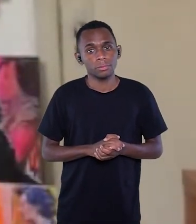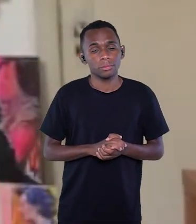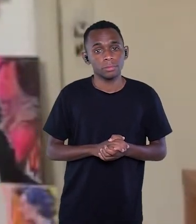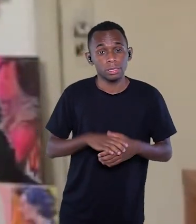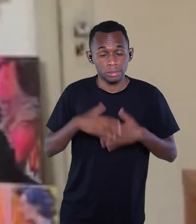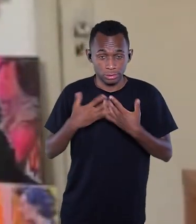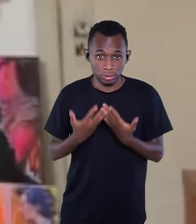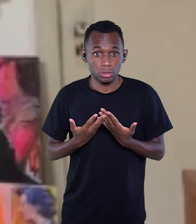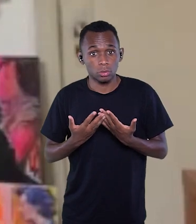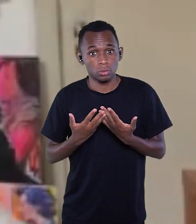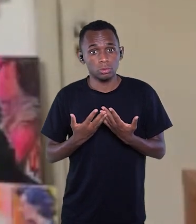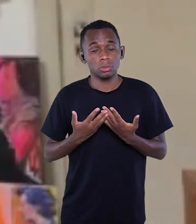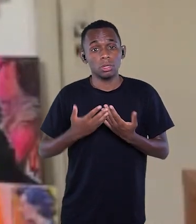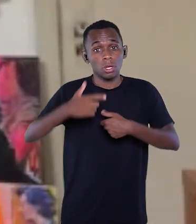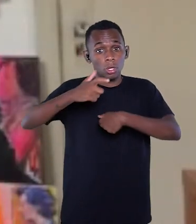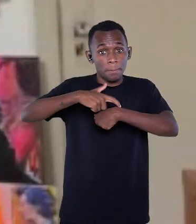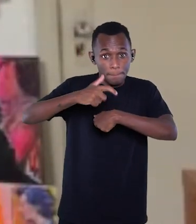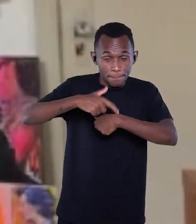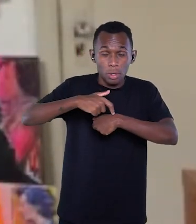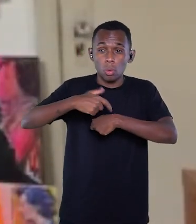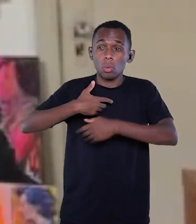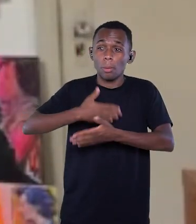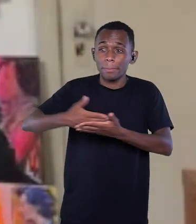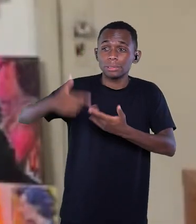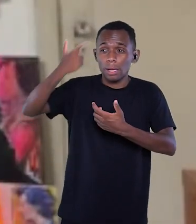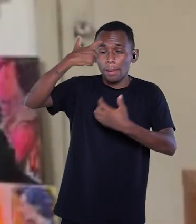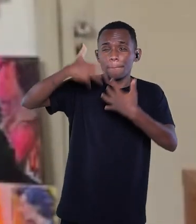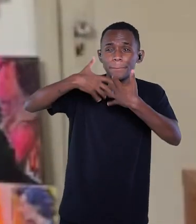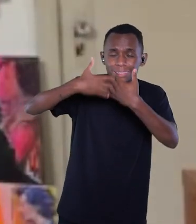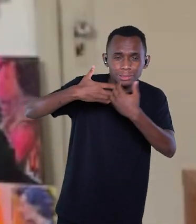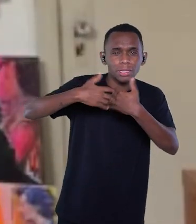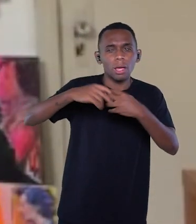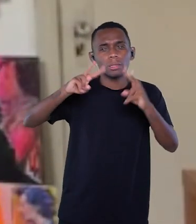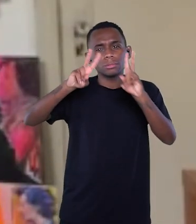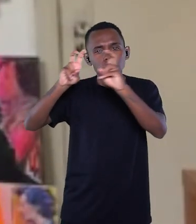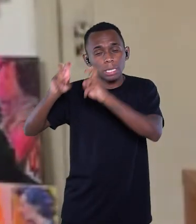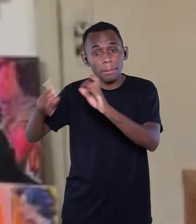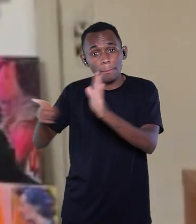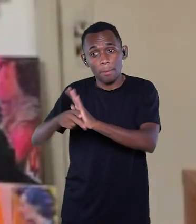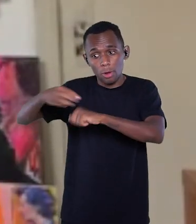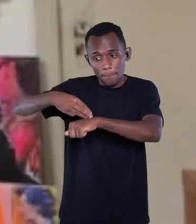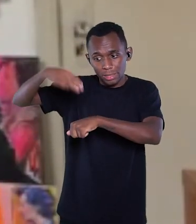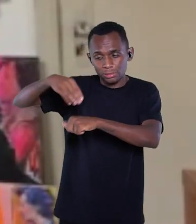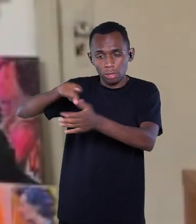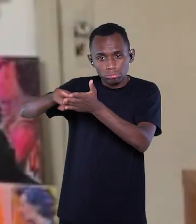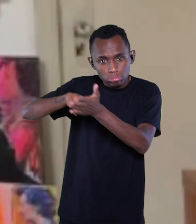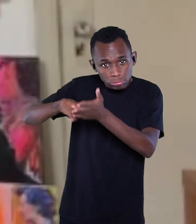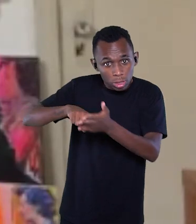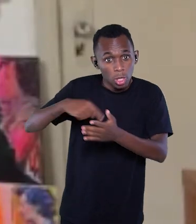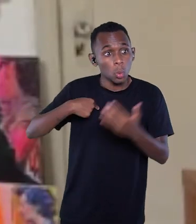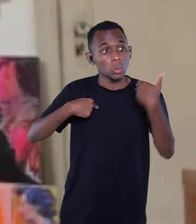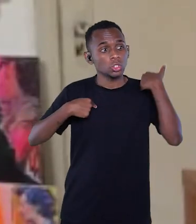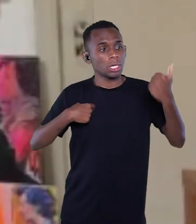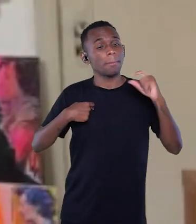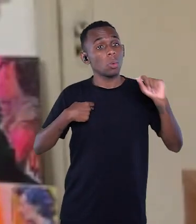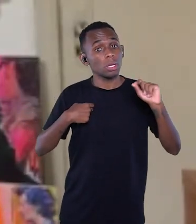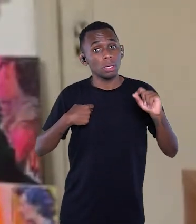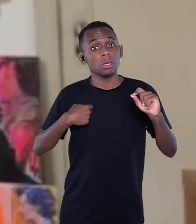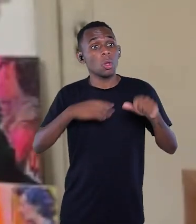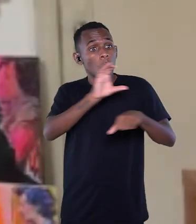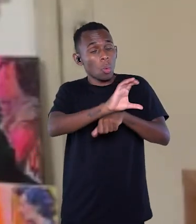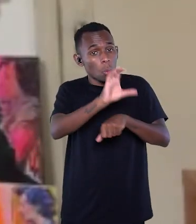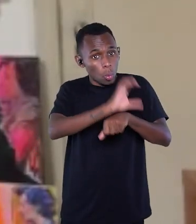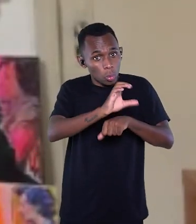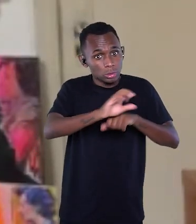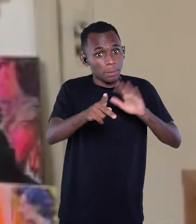no mesmo tempo que eu comecei a pensar e a escrever as coisas do mestrado, eu fui chamada